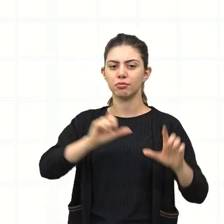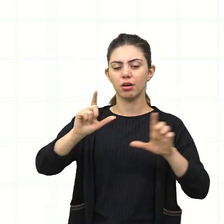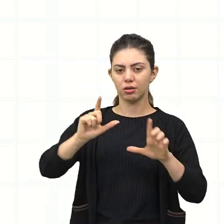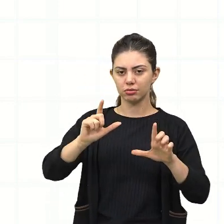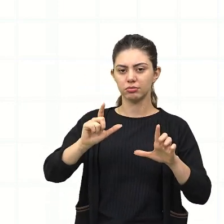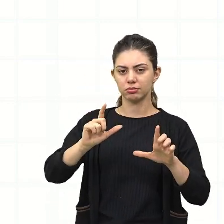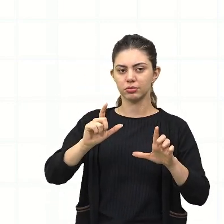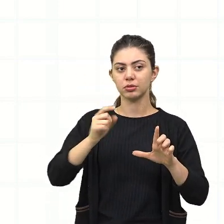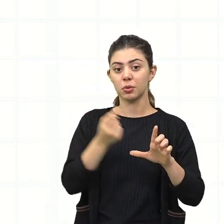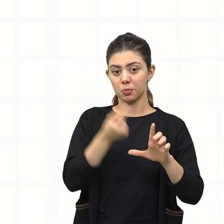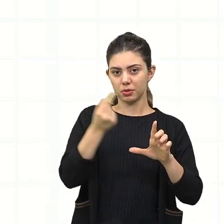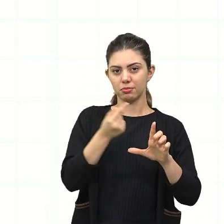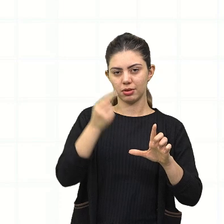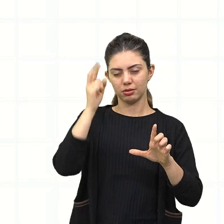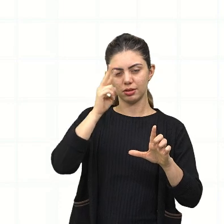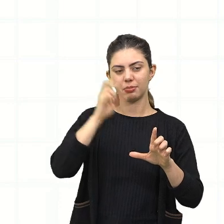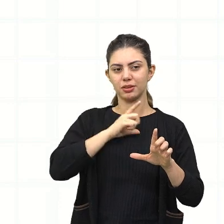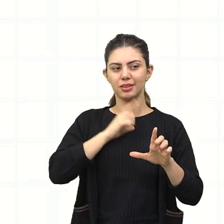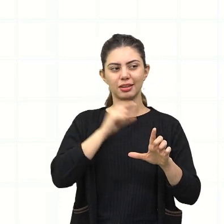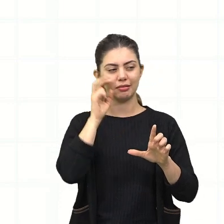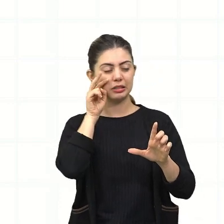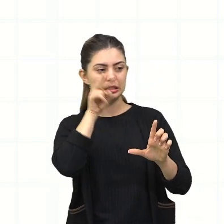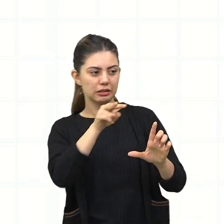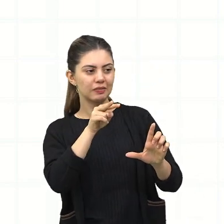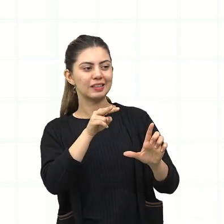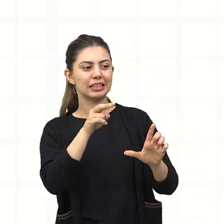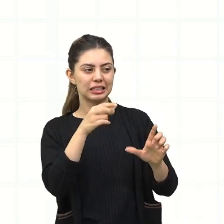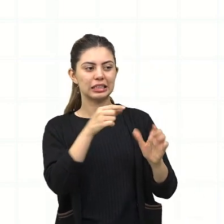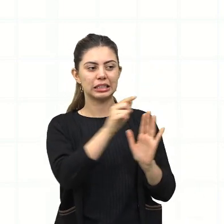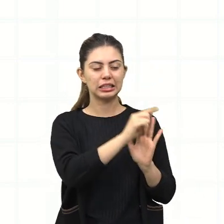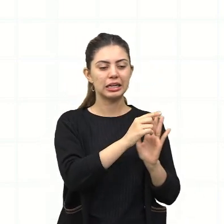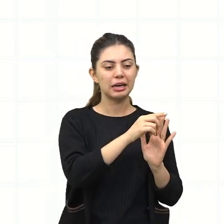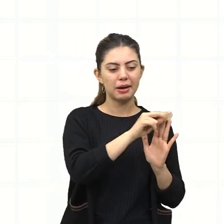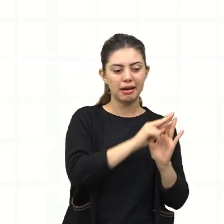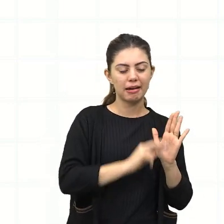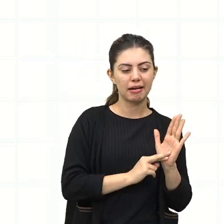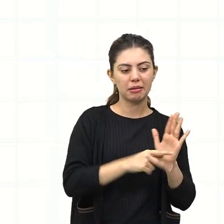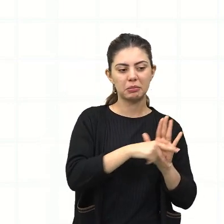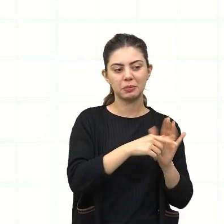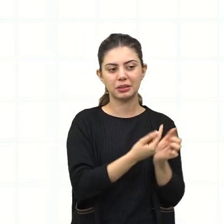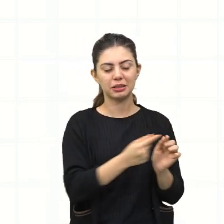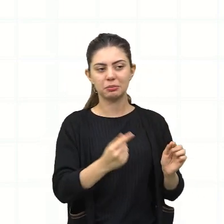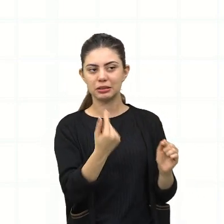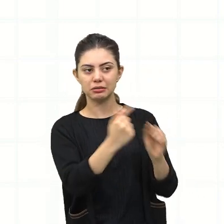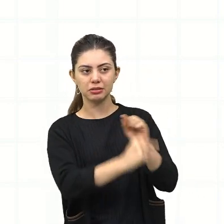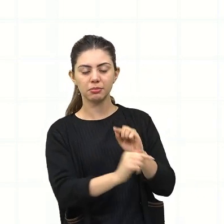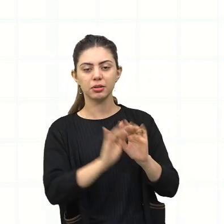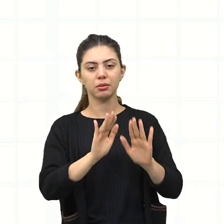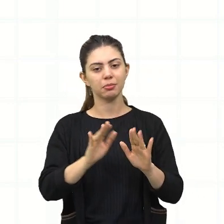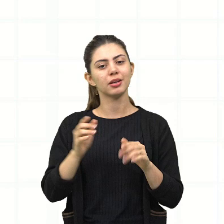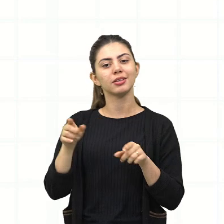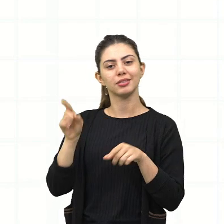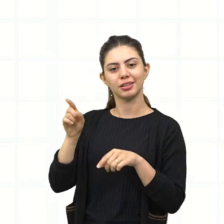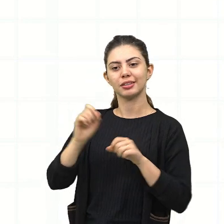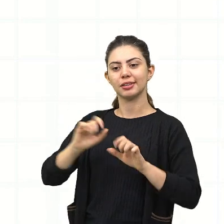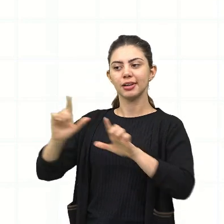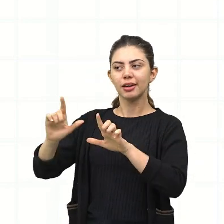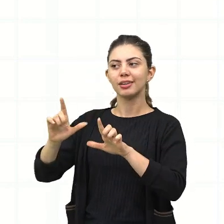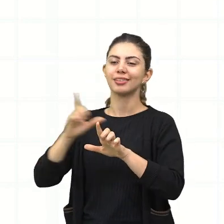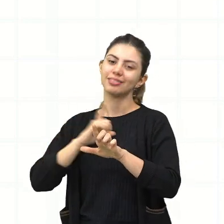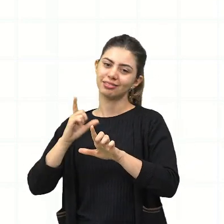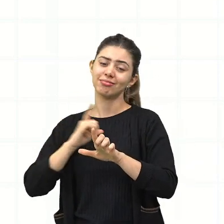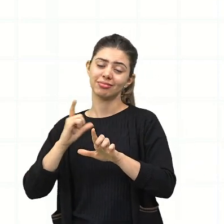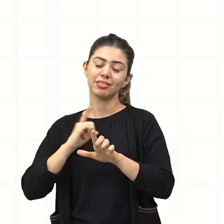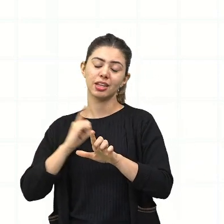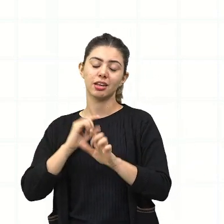que tem problemas gramaticais, de ordem gramatical. Aqui também tem. É menos óbvio,